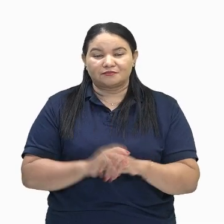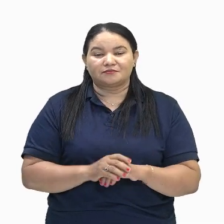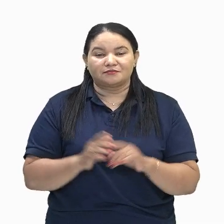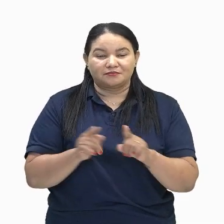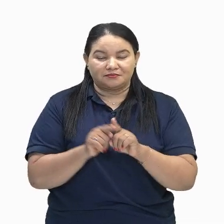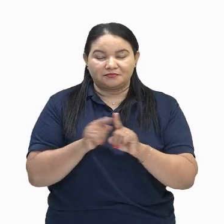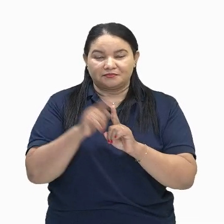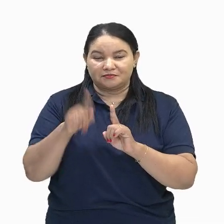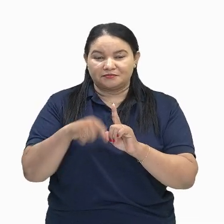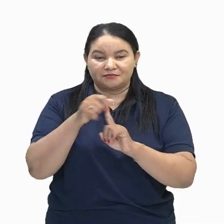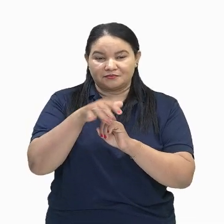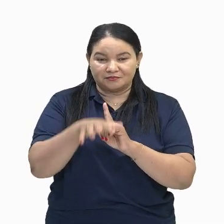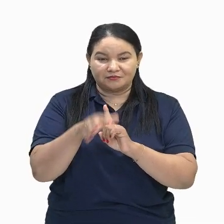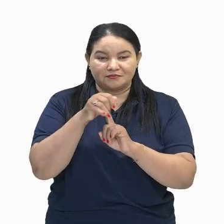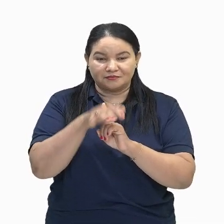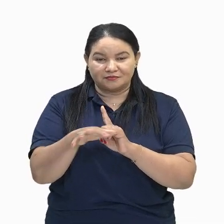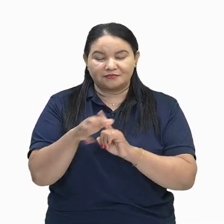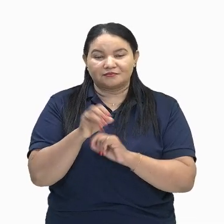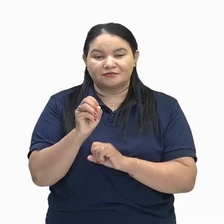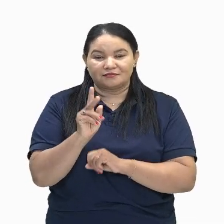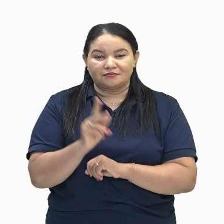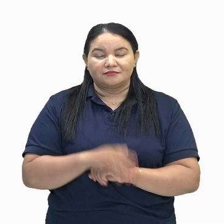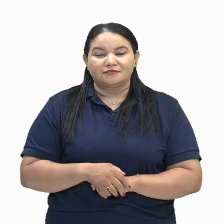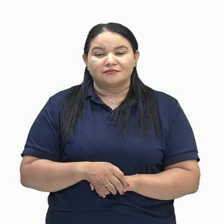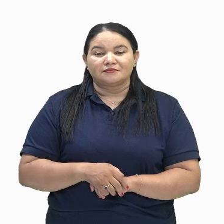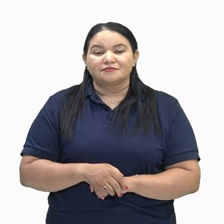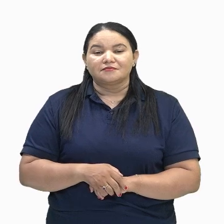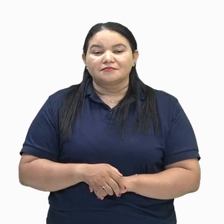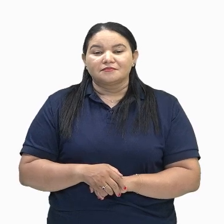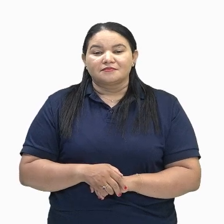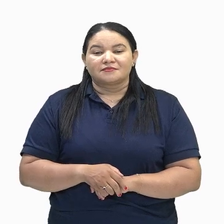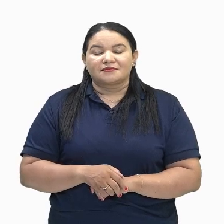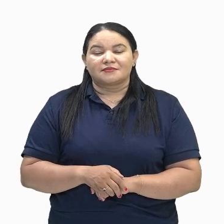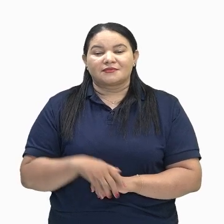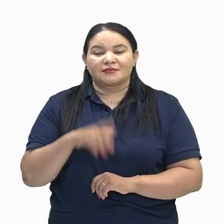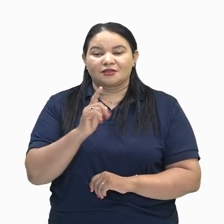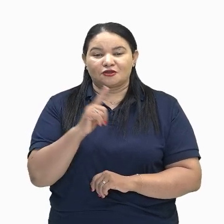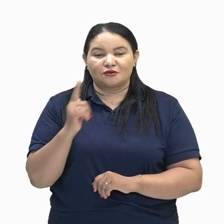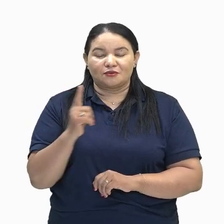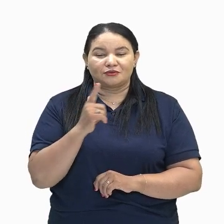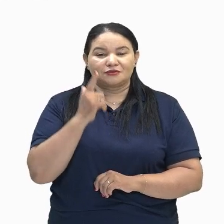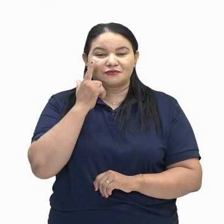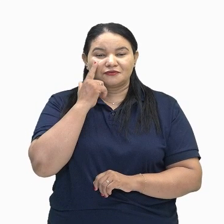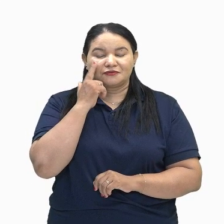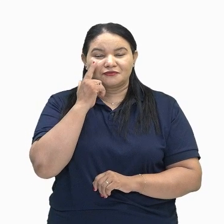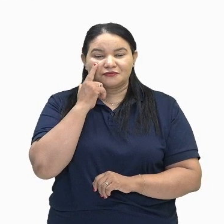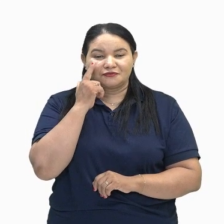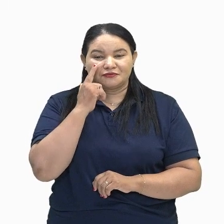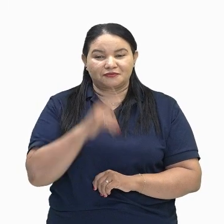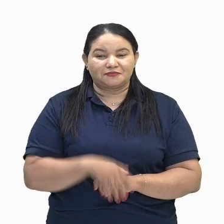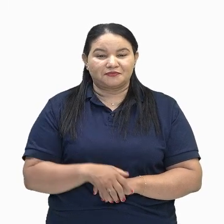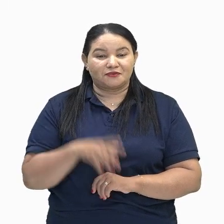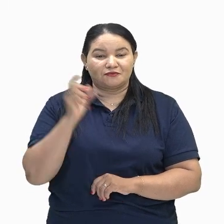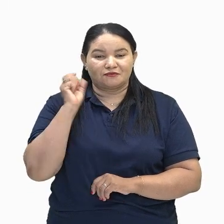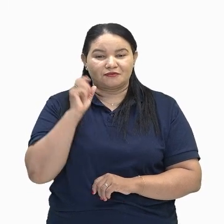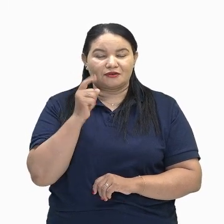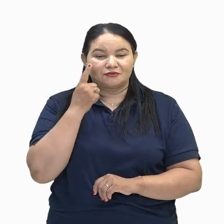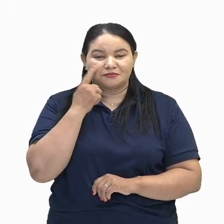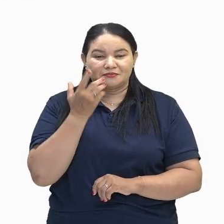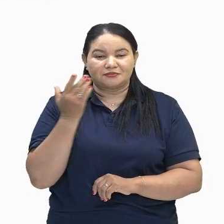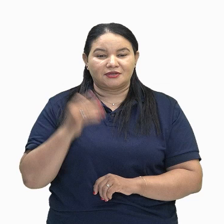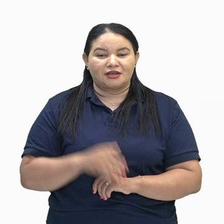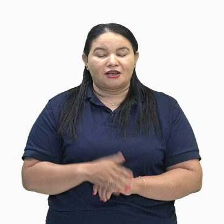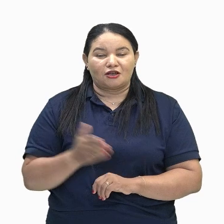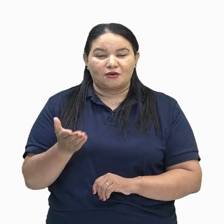gíria. Então, agora nós vamos ver um áudio off, vocês vão prestar atenção, né, na